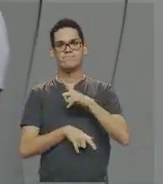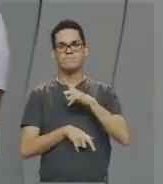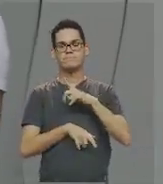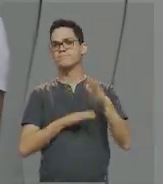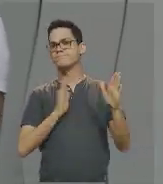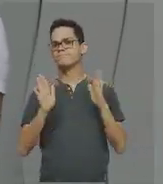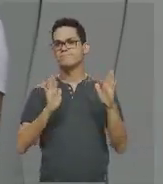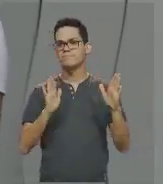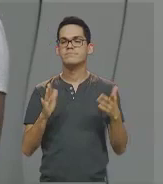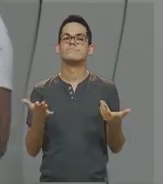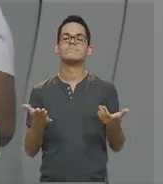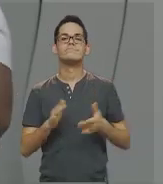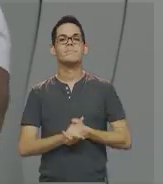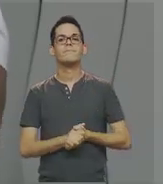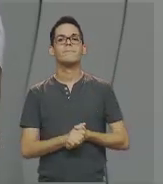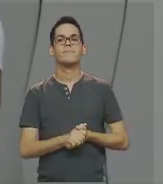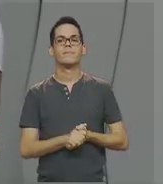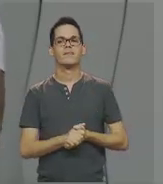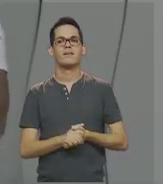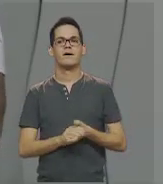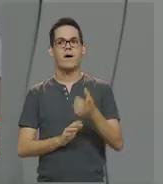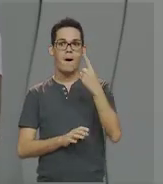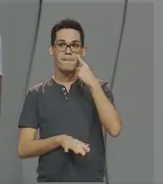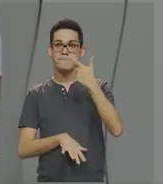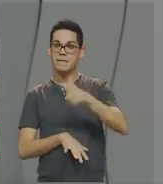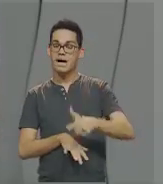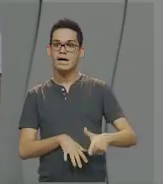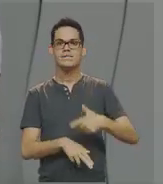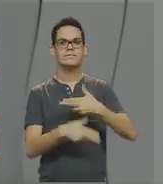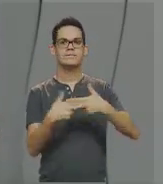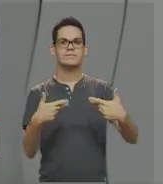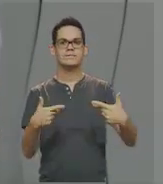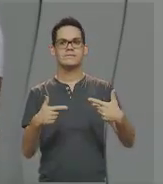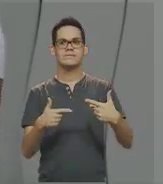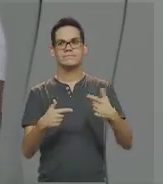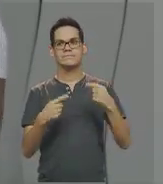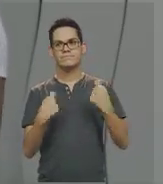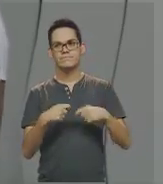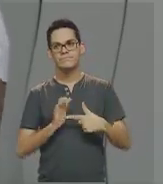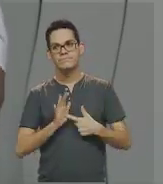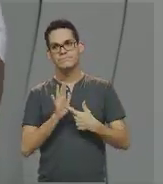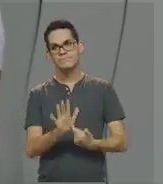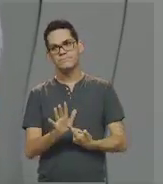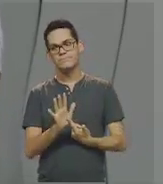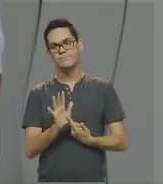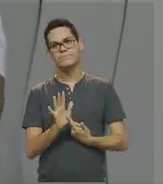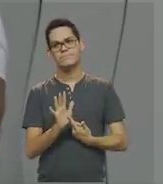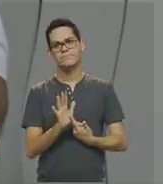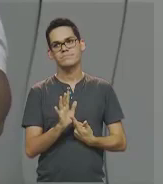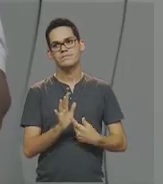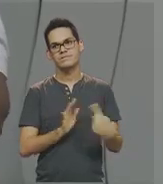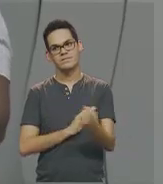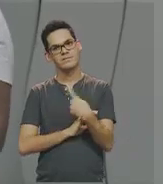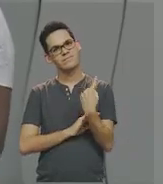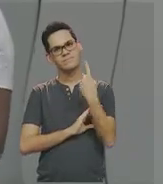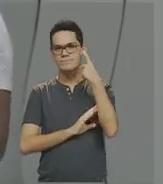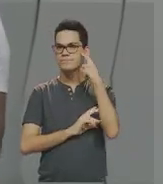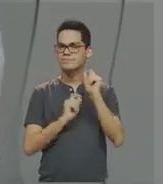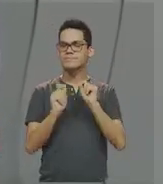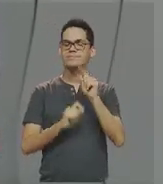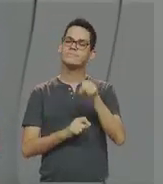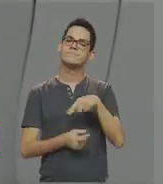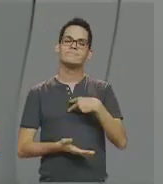tema que eu estou trabalhando. Então, olha só o tanto de coisa que eu estou tendo que trazer para a gente pensar o que é